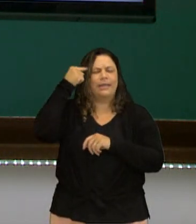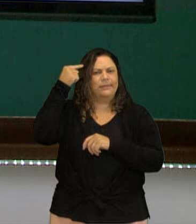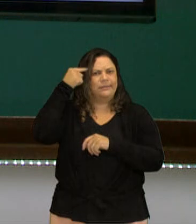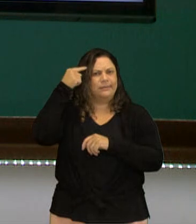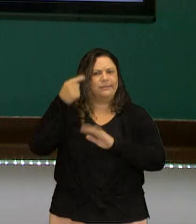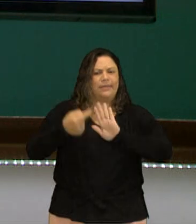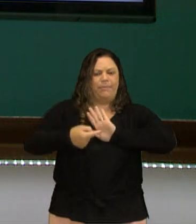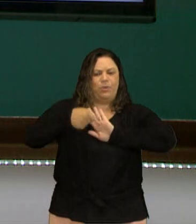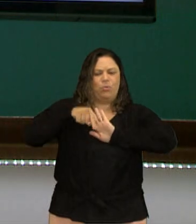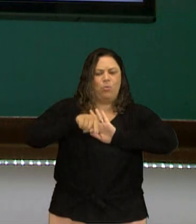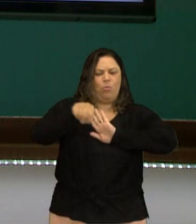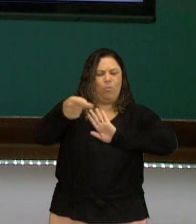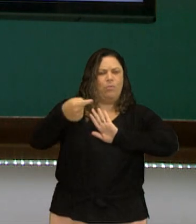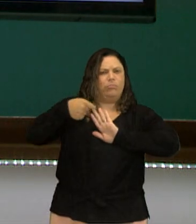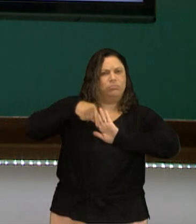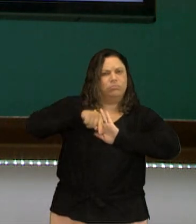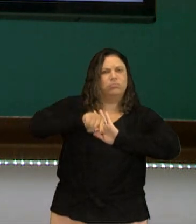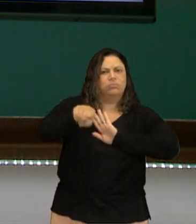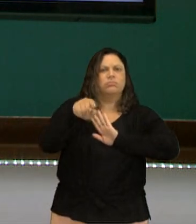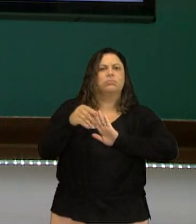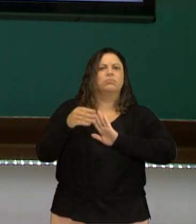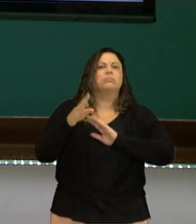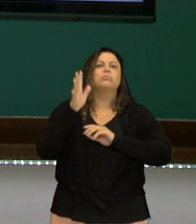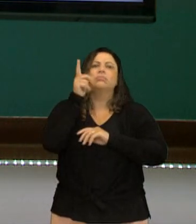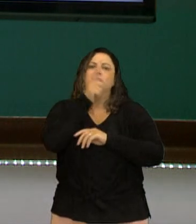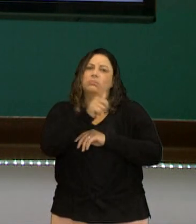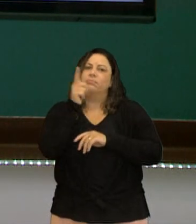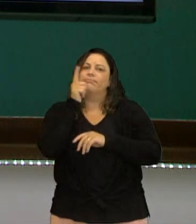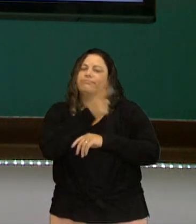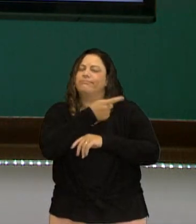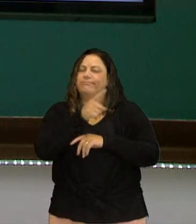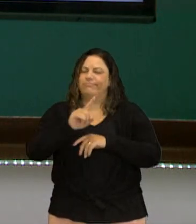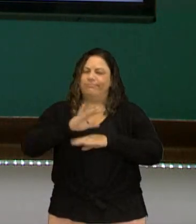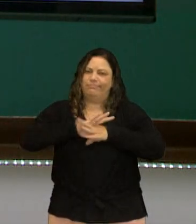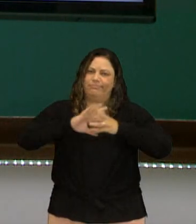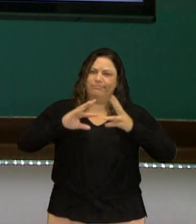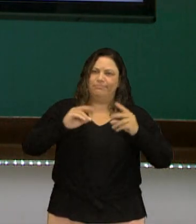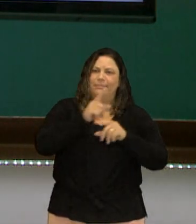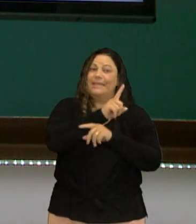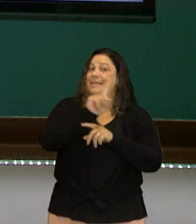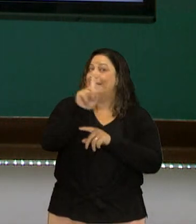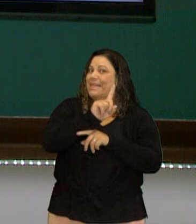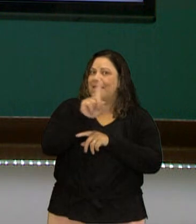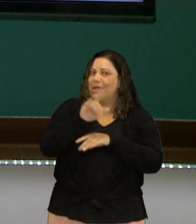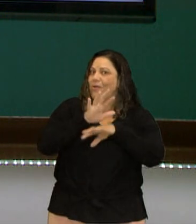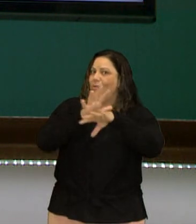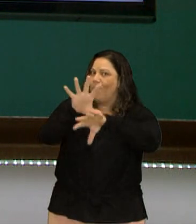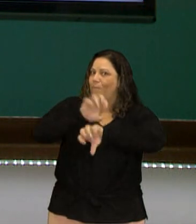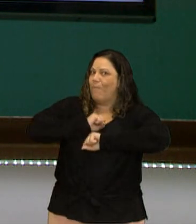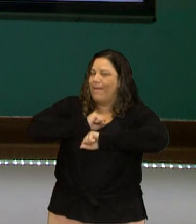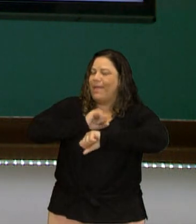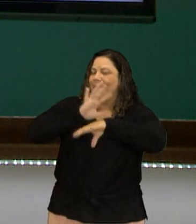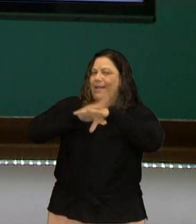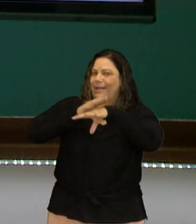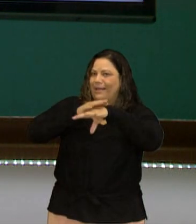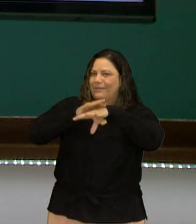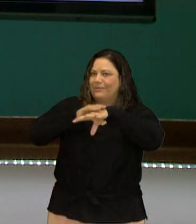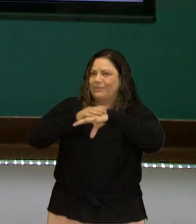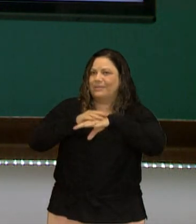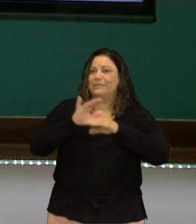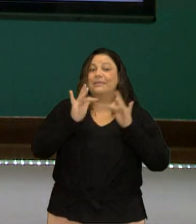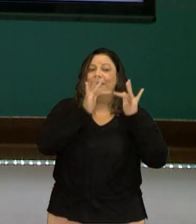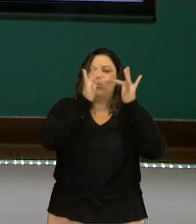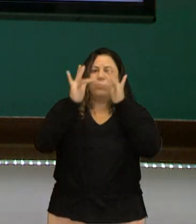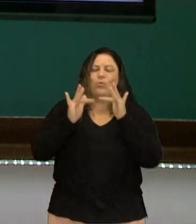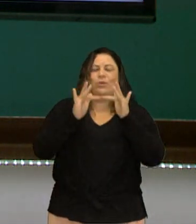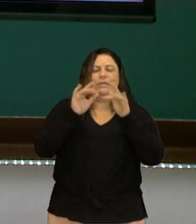se defender e aí a gente consegue não ficar doentes. Se a gente não tomar a vacina, vai ter contato com o